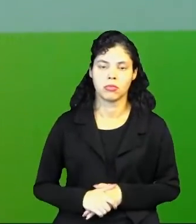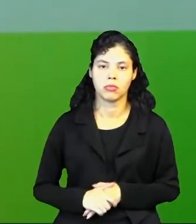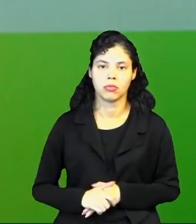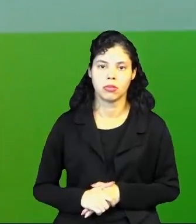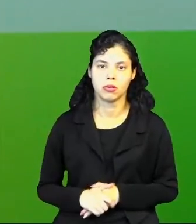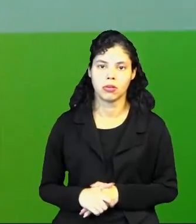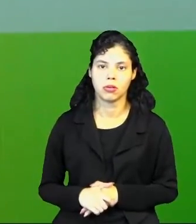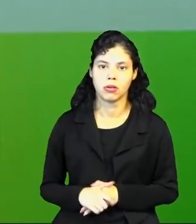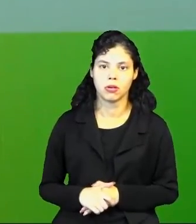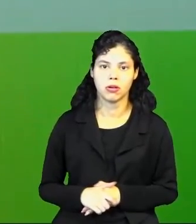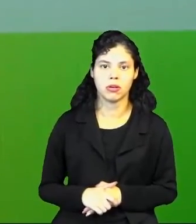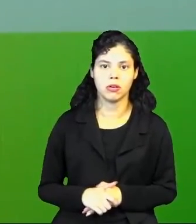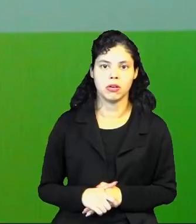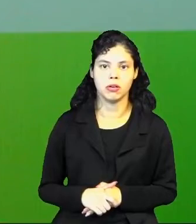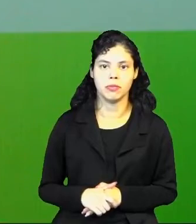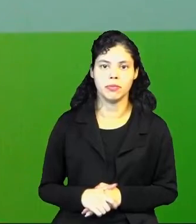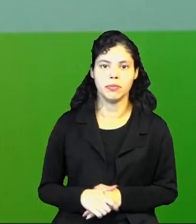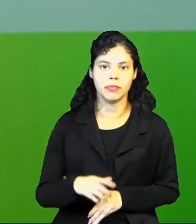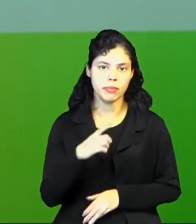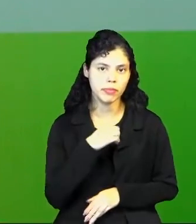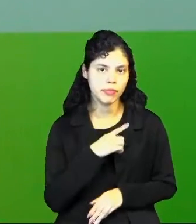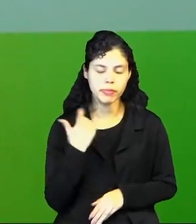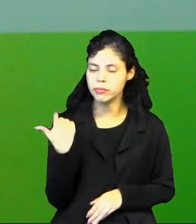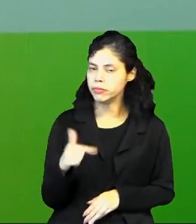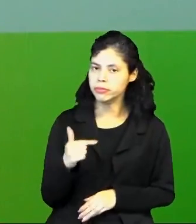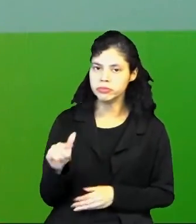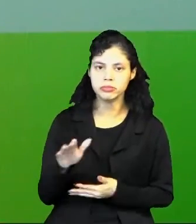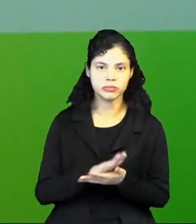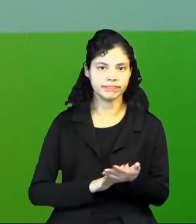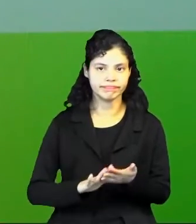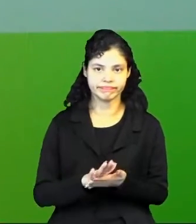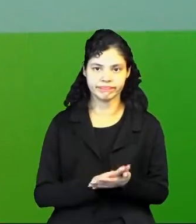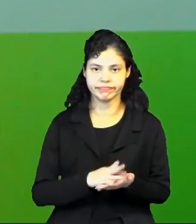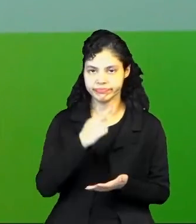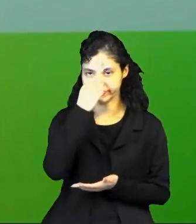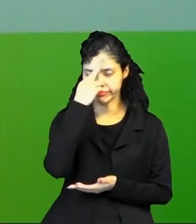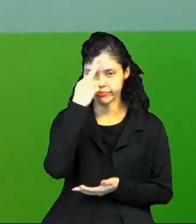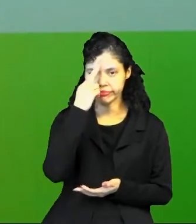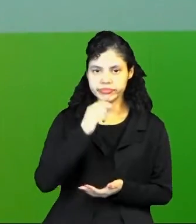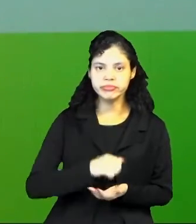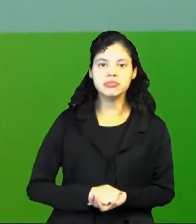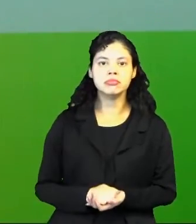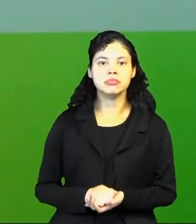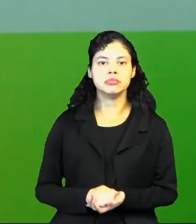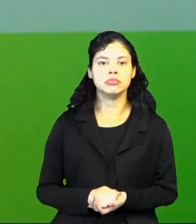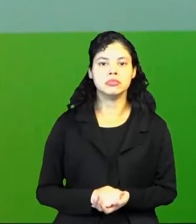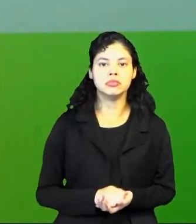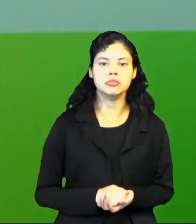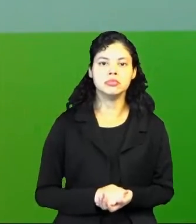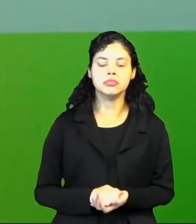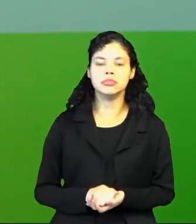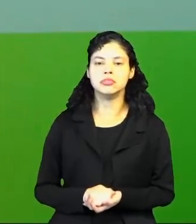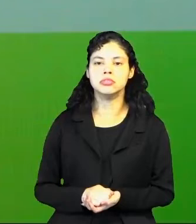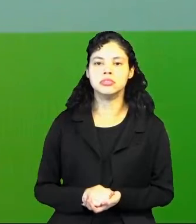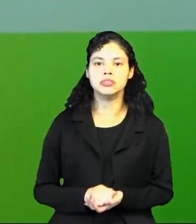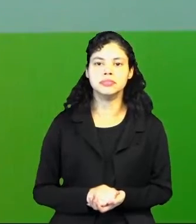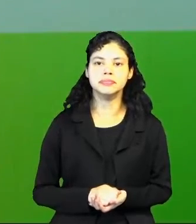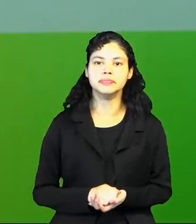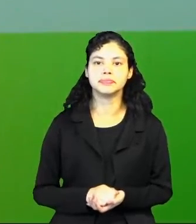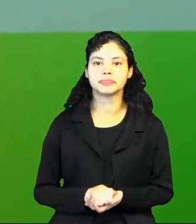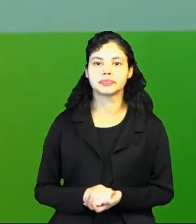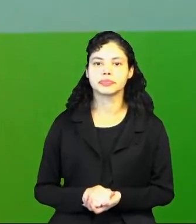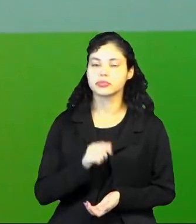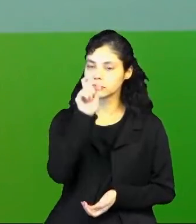história. B, ele não tem utilidade na história. Ou C, ele é